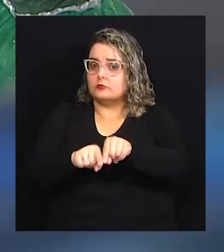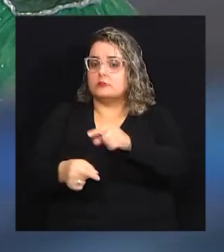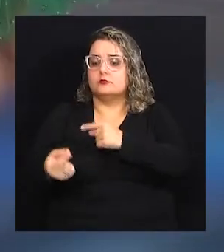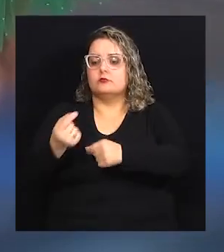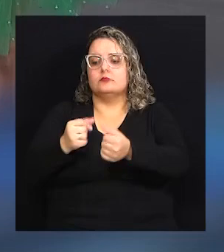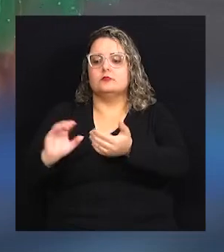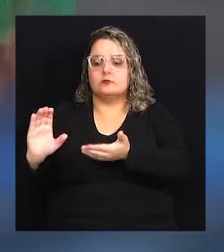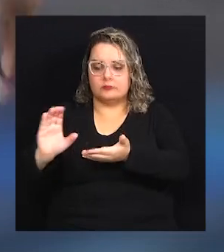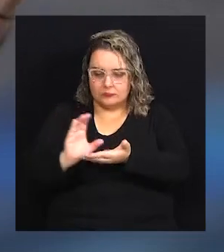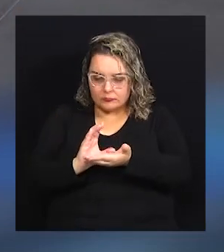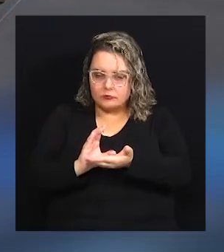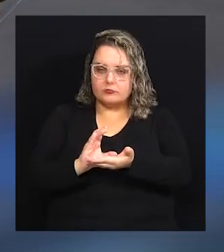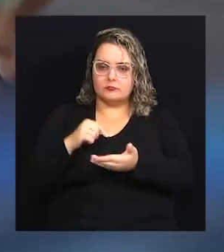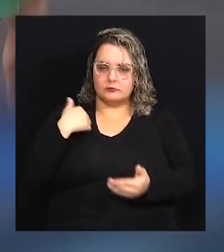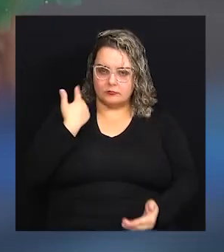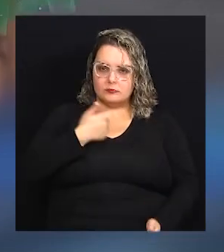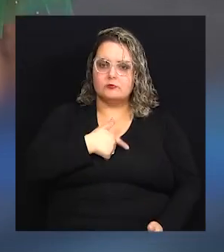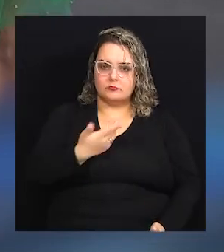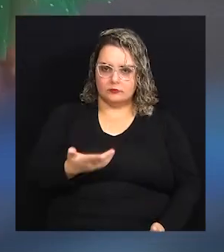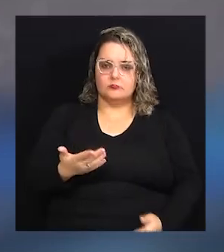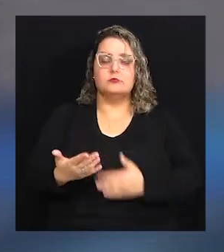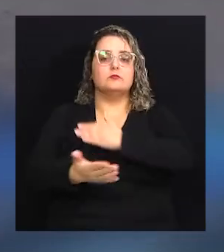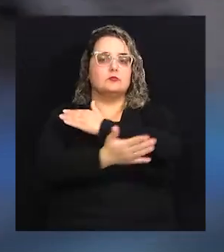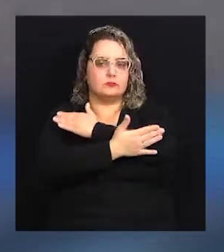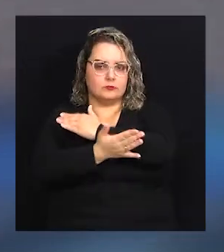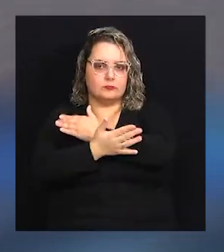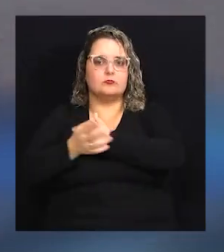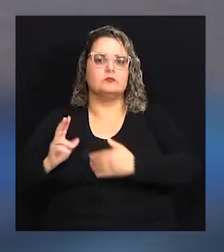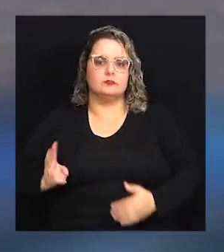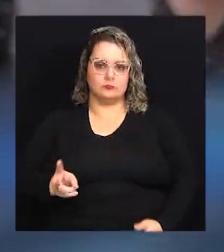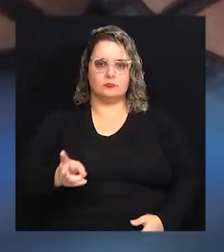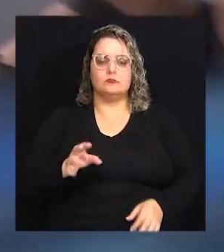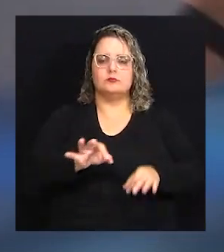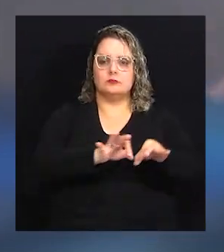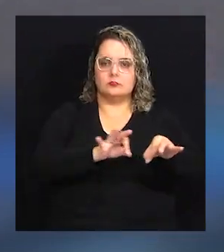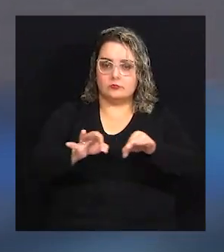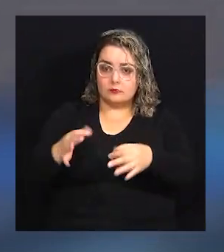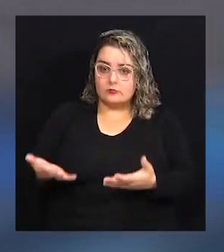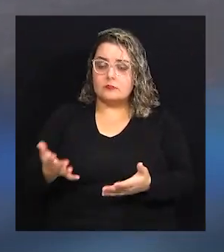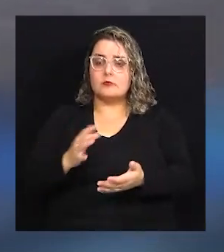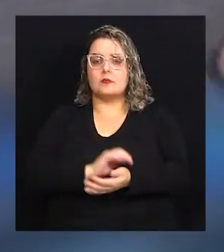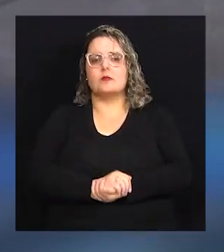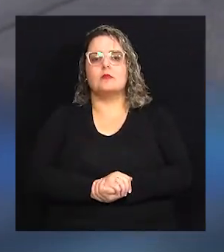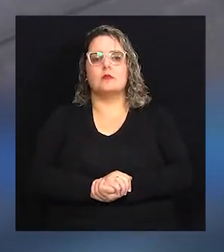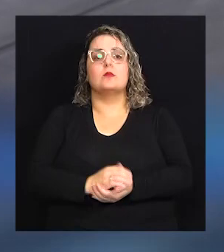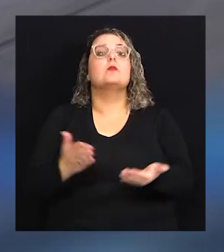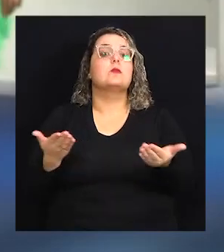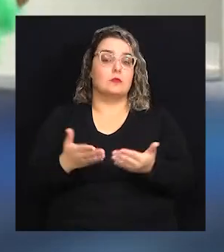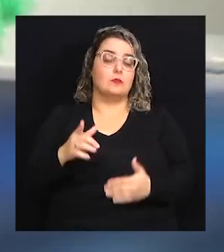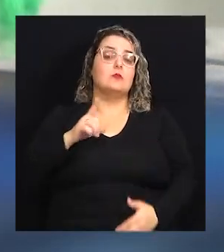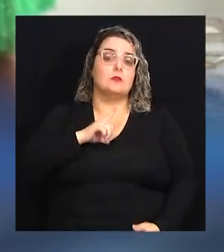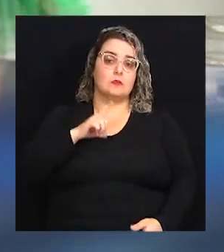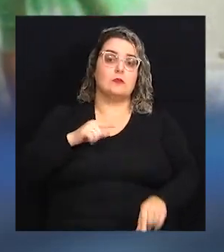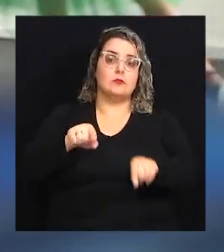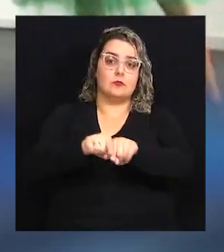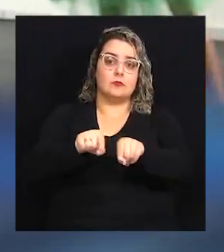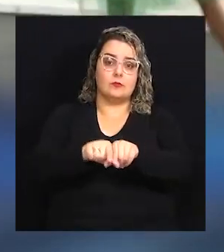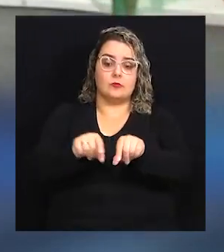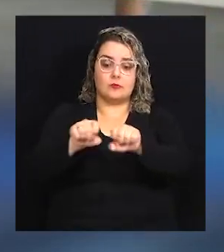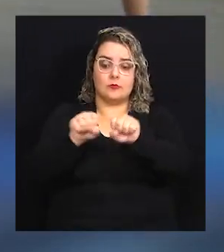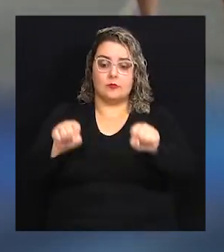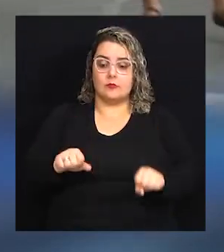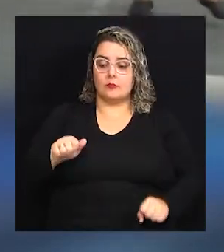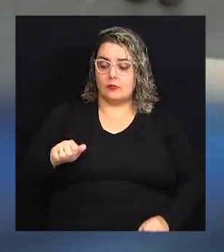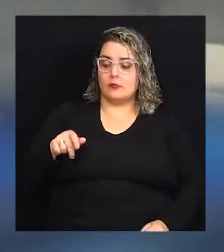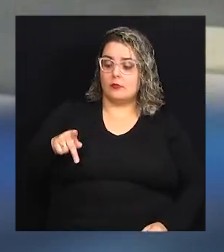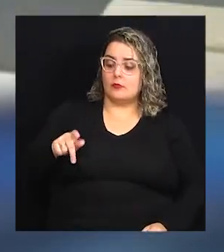também nos repassa uma verba que nos ajuda a manter o projeto. Hoje nós também temos um sistema